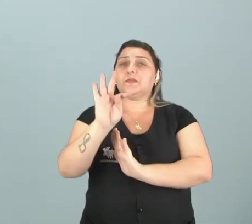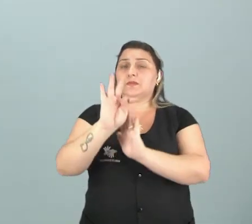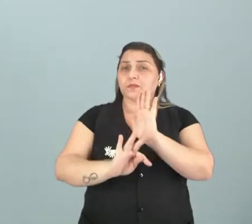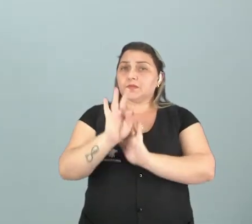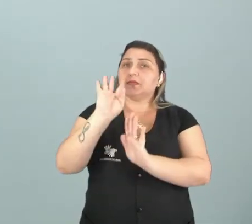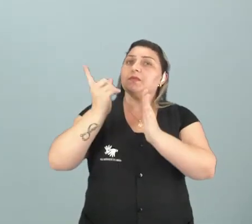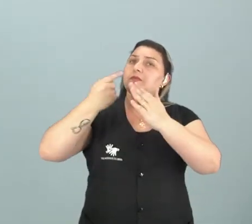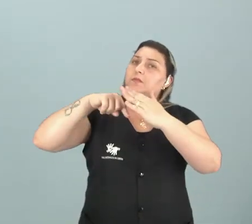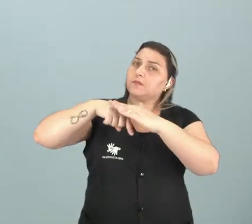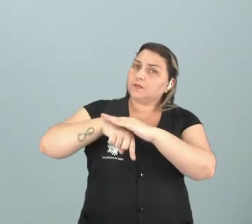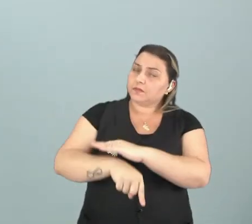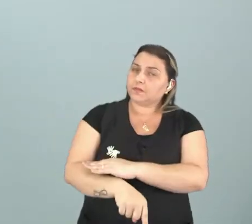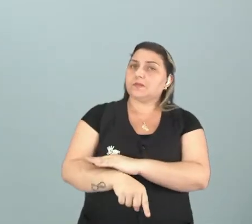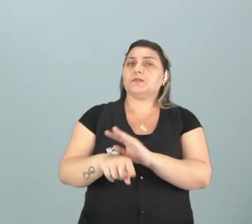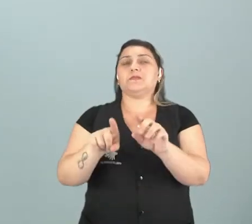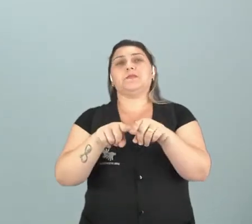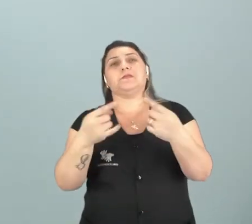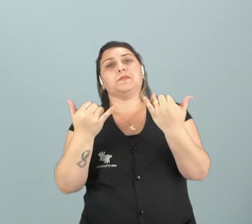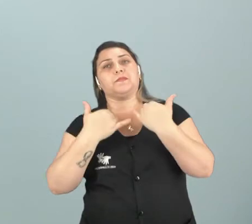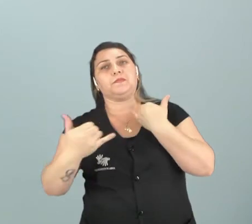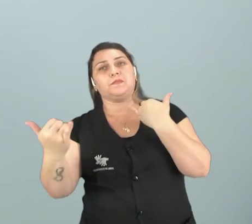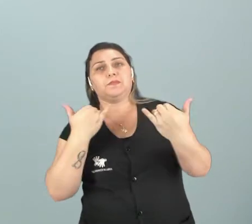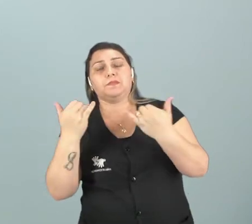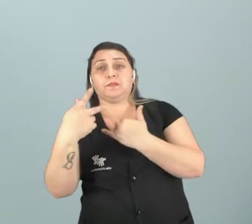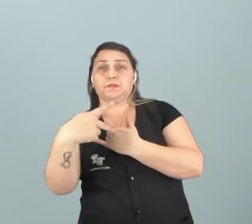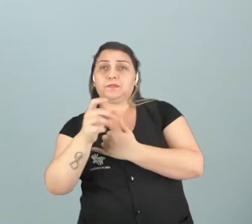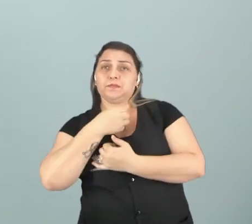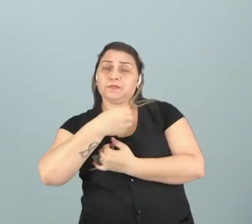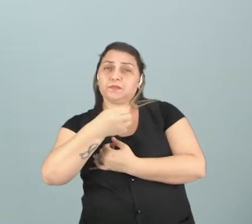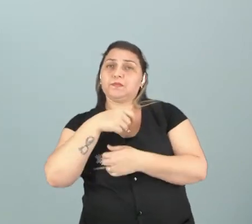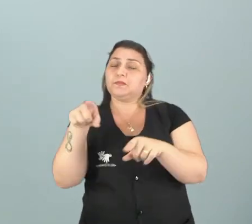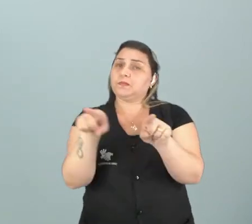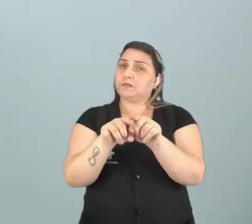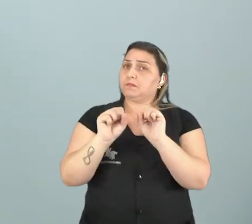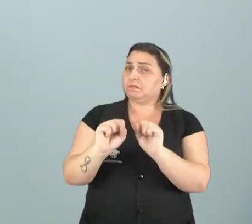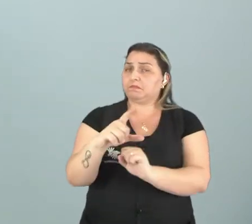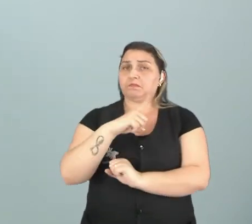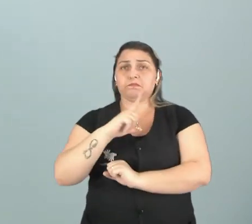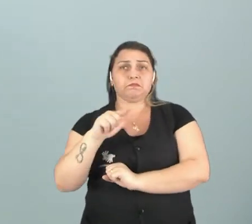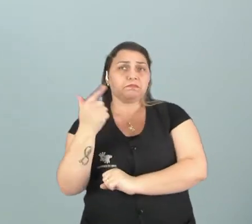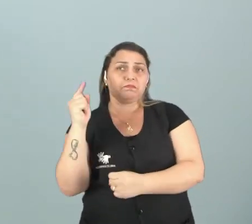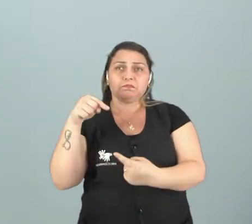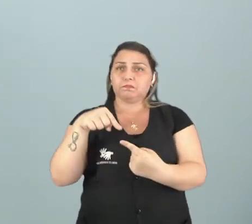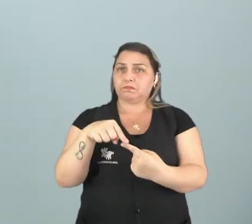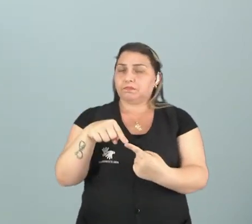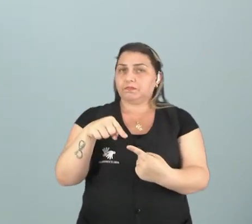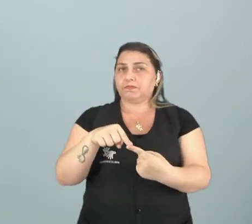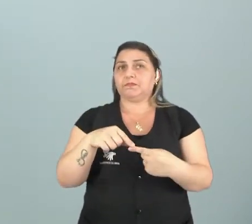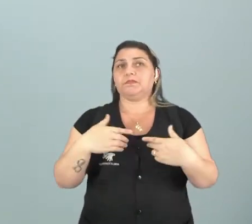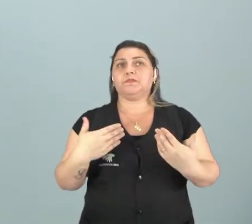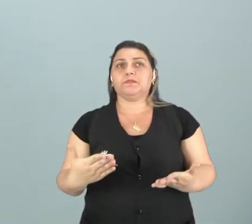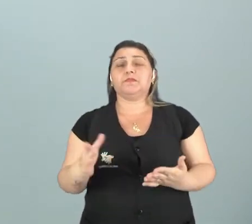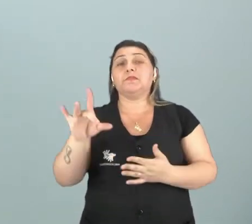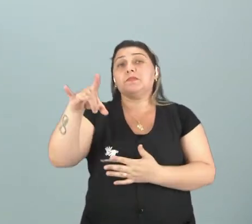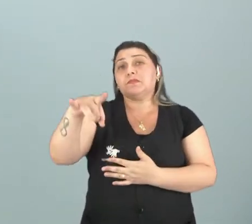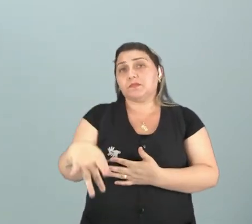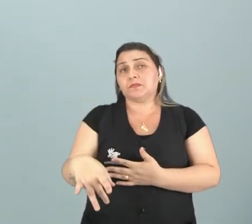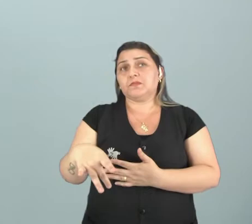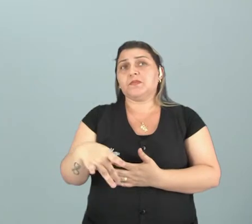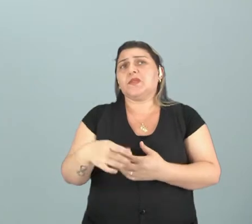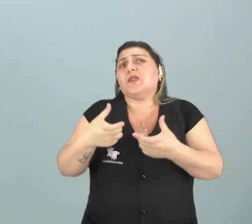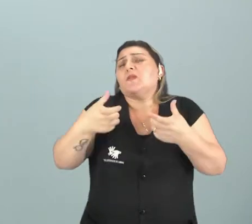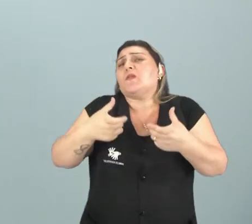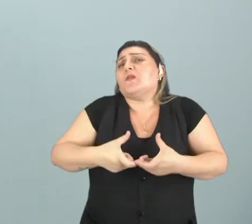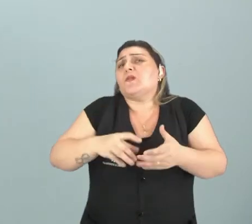mais aprofundado, além de informar, a sua reportagem também pode ter outras finalidades. E o último ponto: